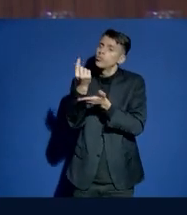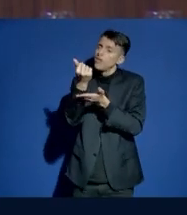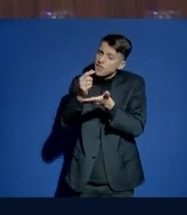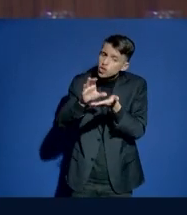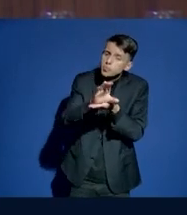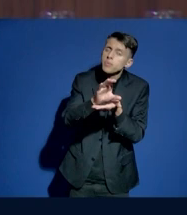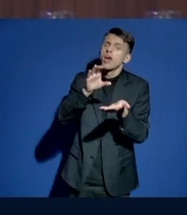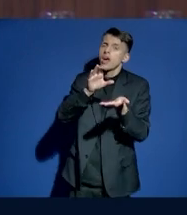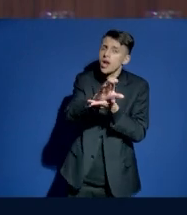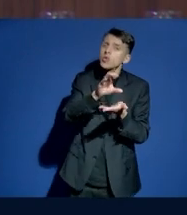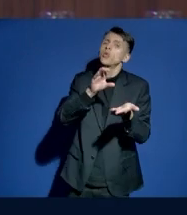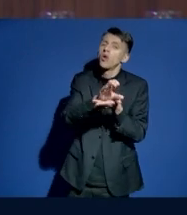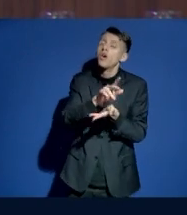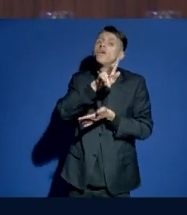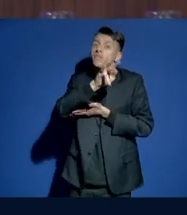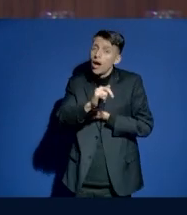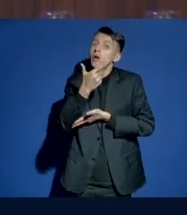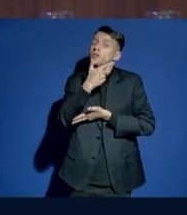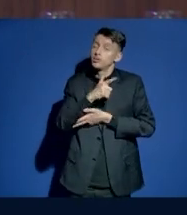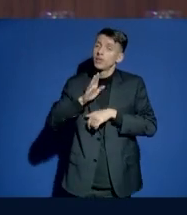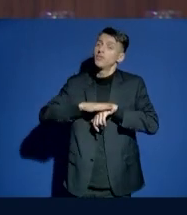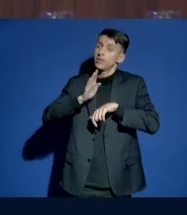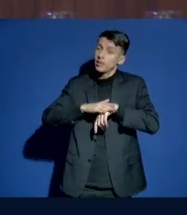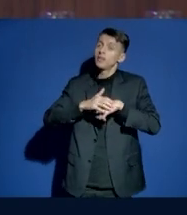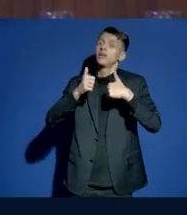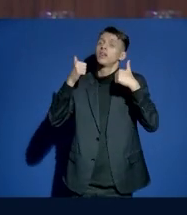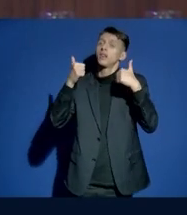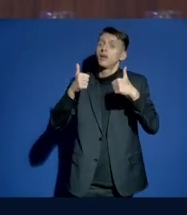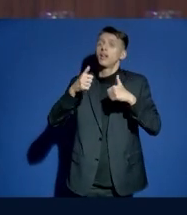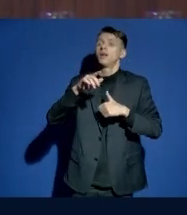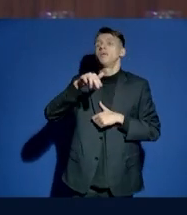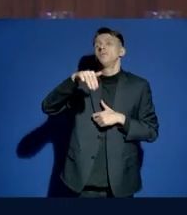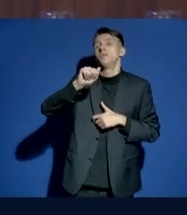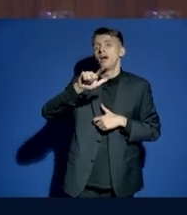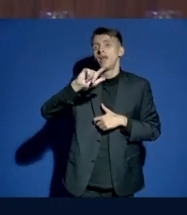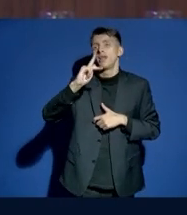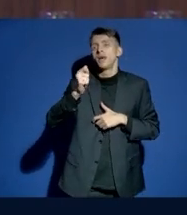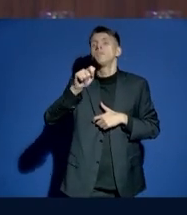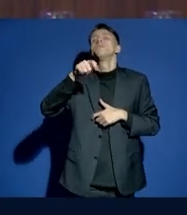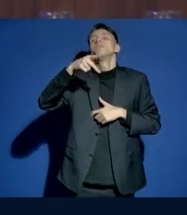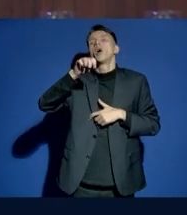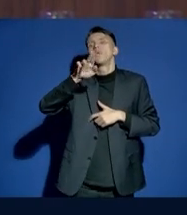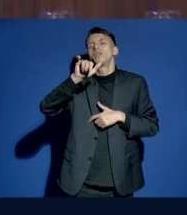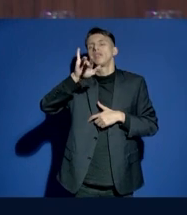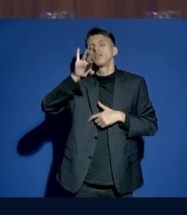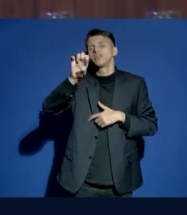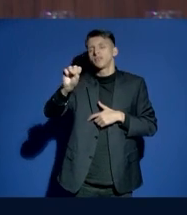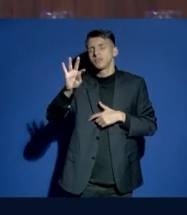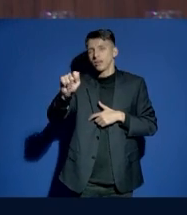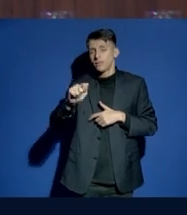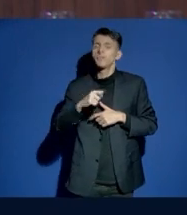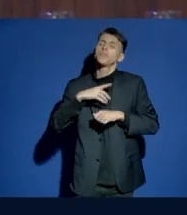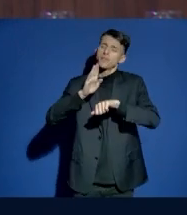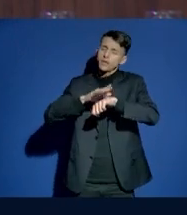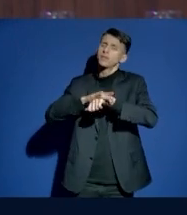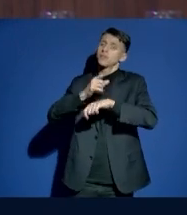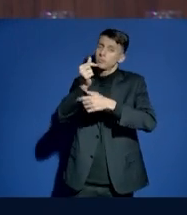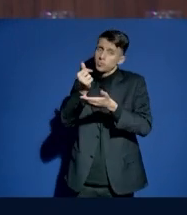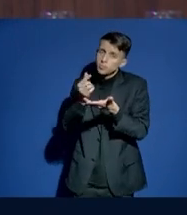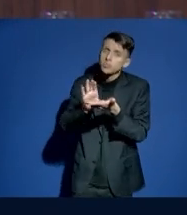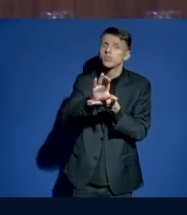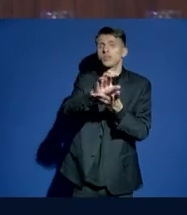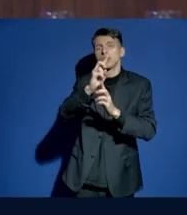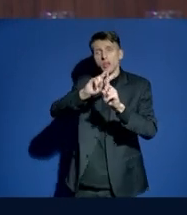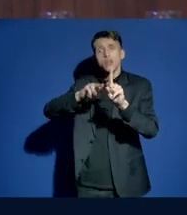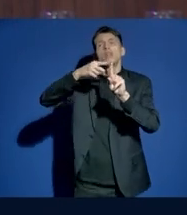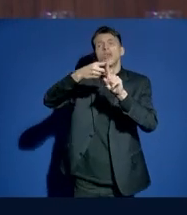previstos o que vai fazer com que a capacidade da malha Paulista seja duplicada então a gente tá falando de intervenções de